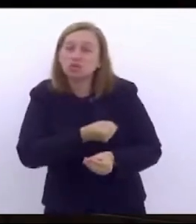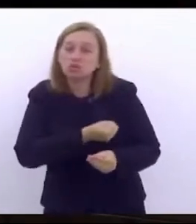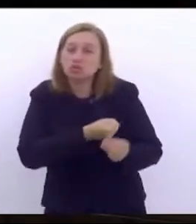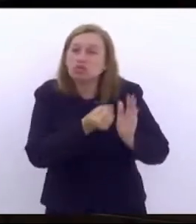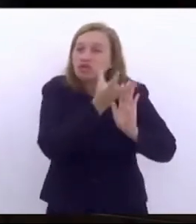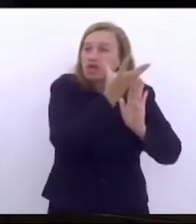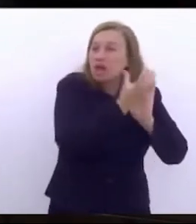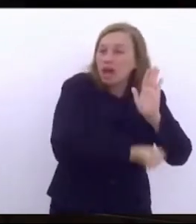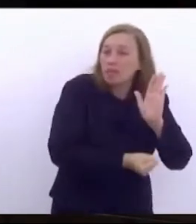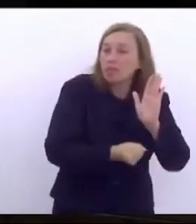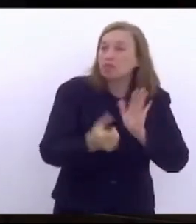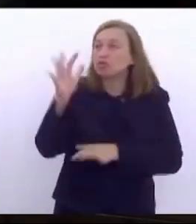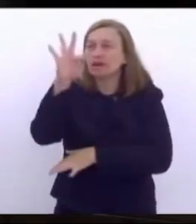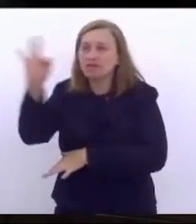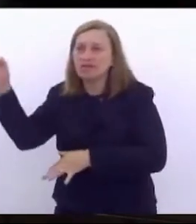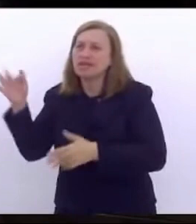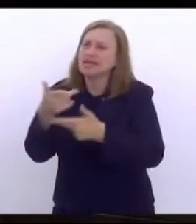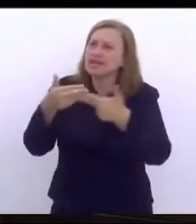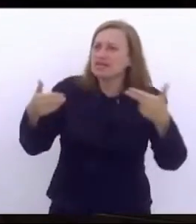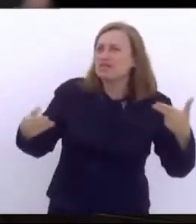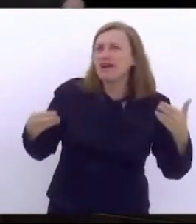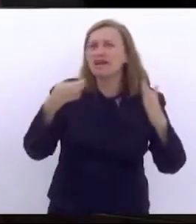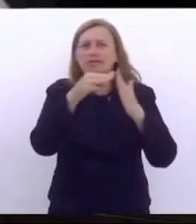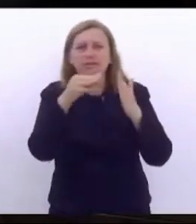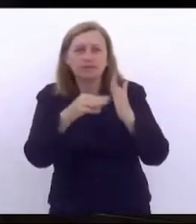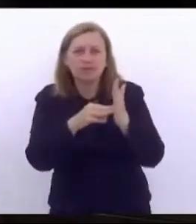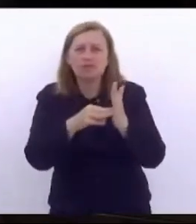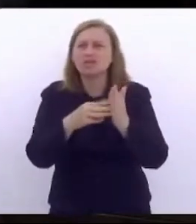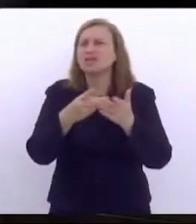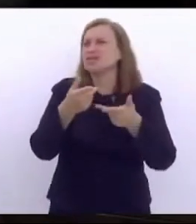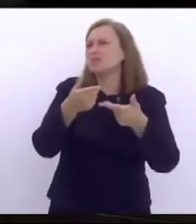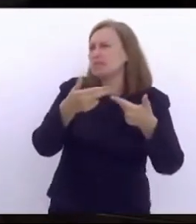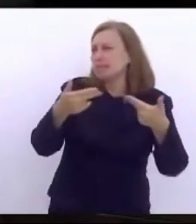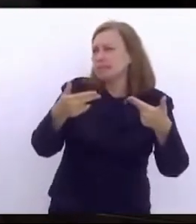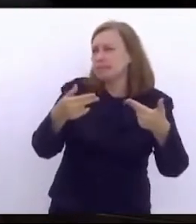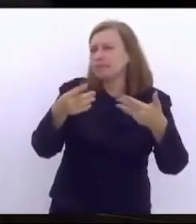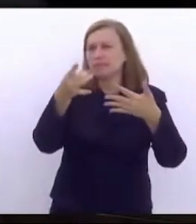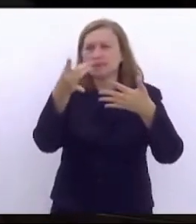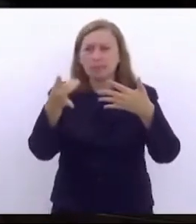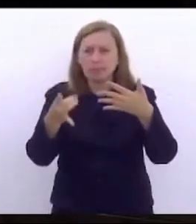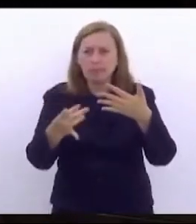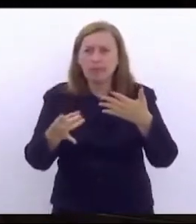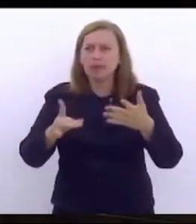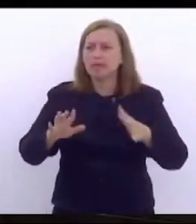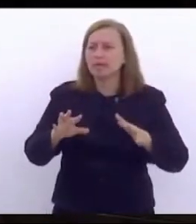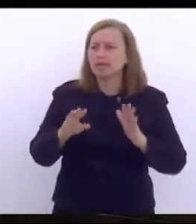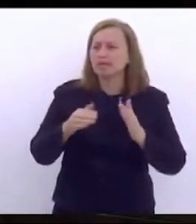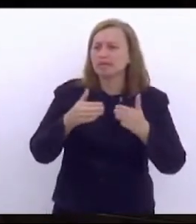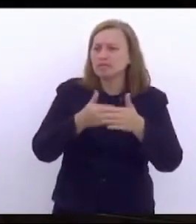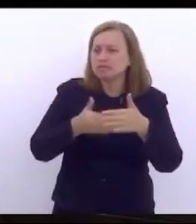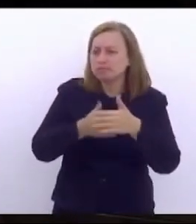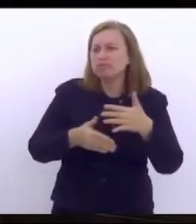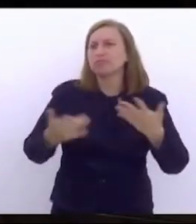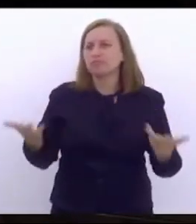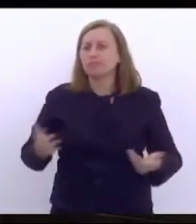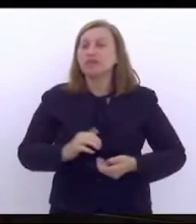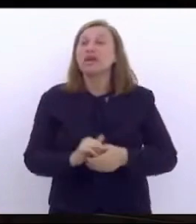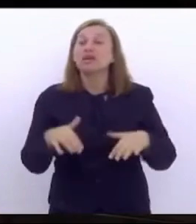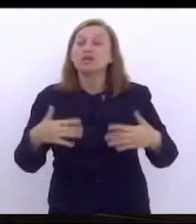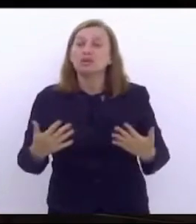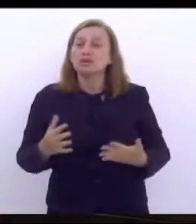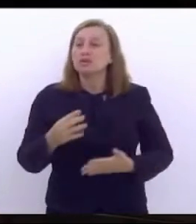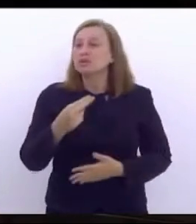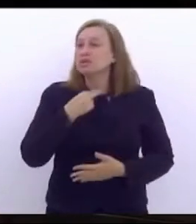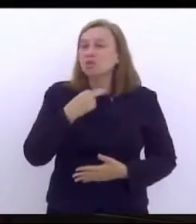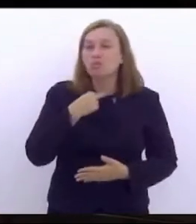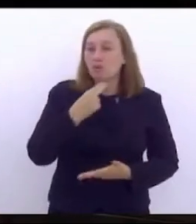França. Existem essas metodologias, e aí ele faz uma série de ponderações. Essa aqui é boa por isso, essa aqui tem tais limitações e tal. Fato é, né, que